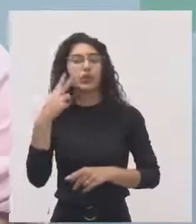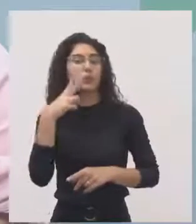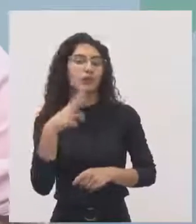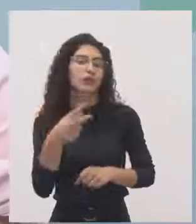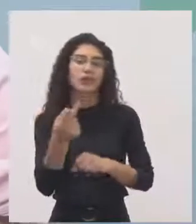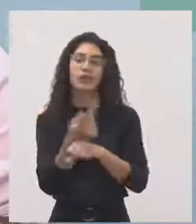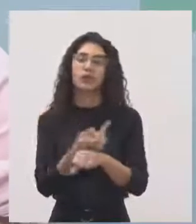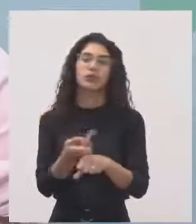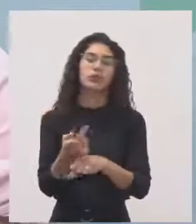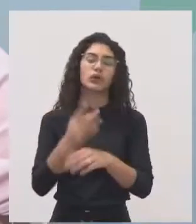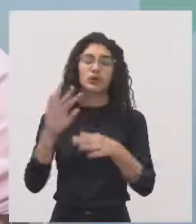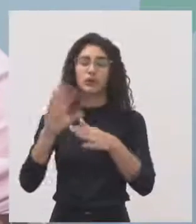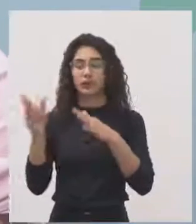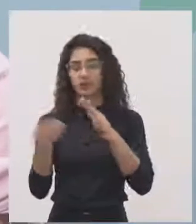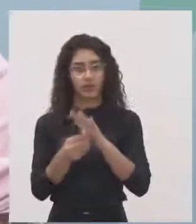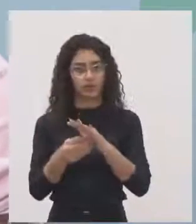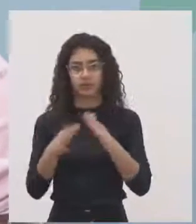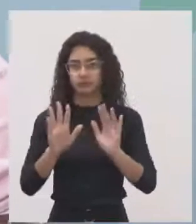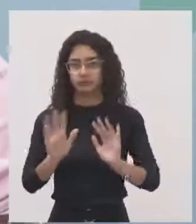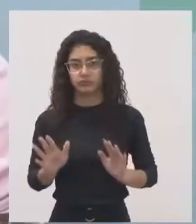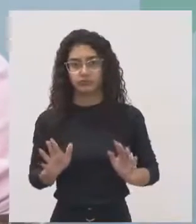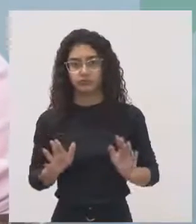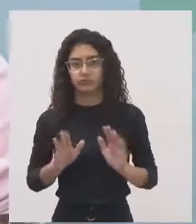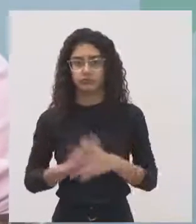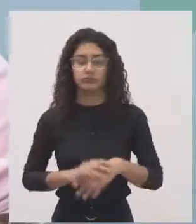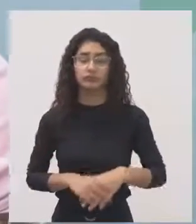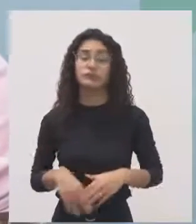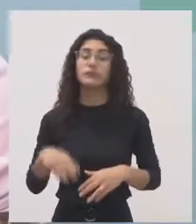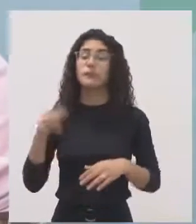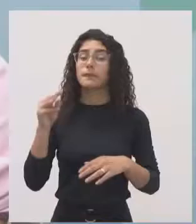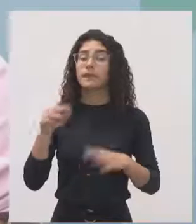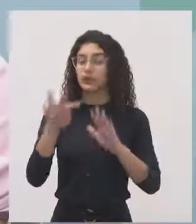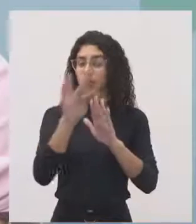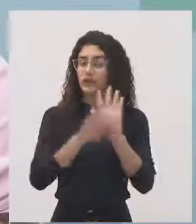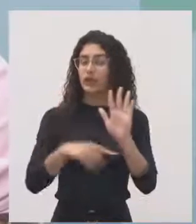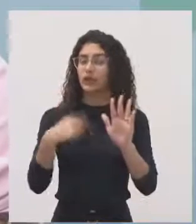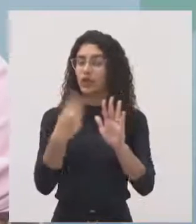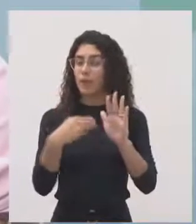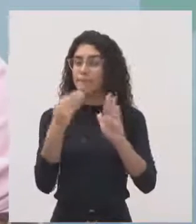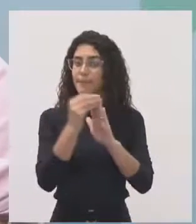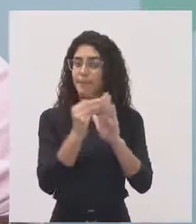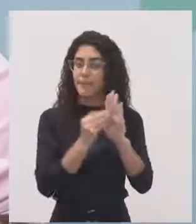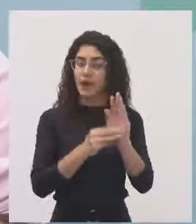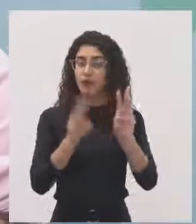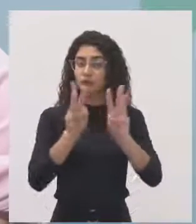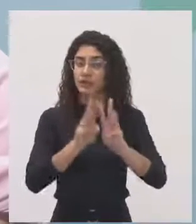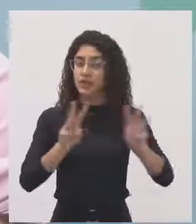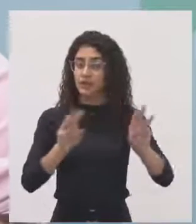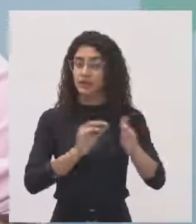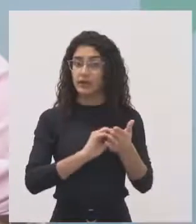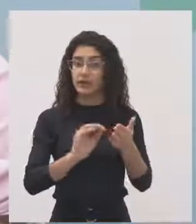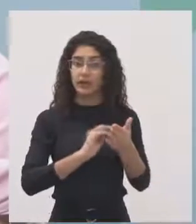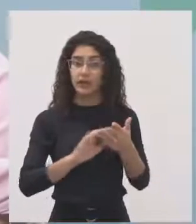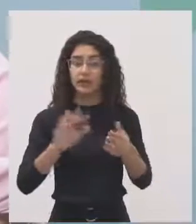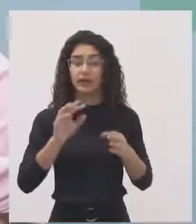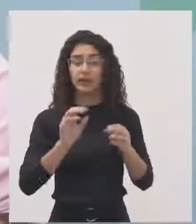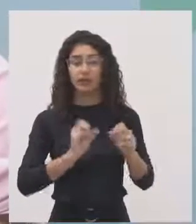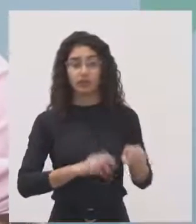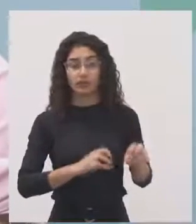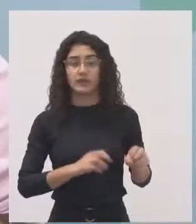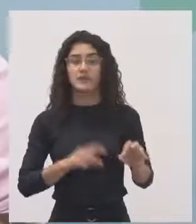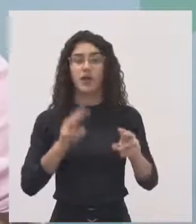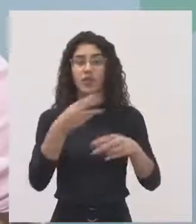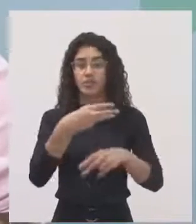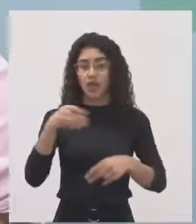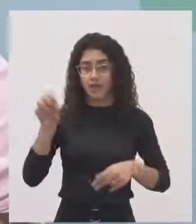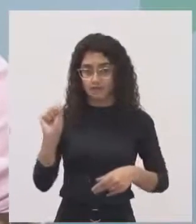procurar lá no repositório, enfim. Nesses textos que a gente colocou lá no site da Secretaria da Educação, da EFAP e